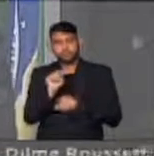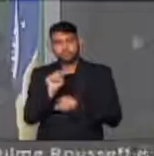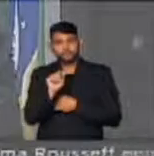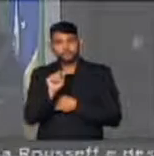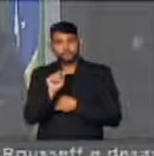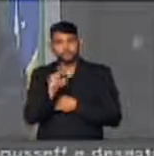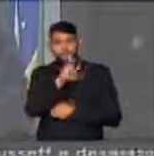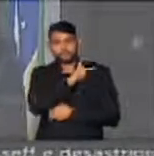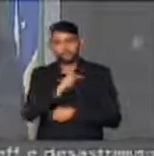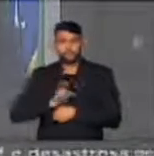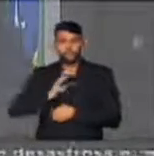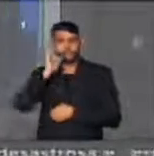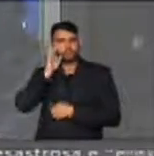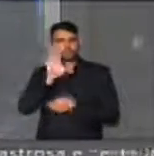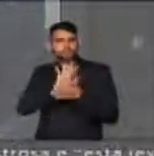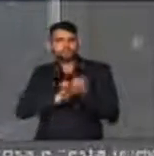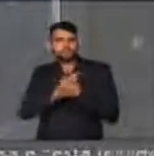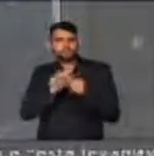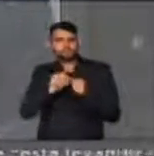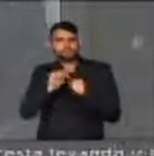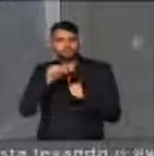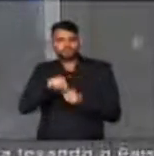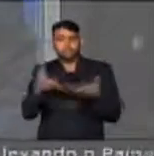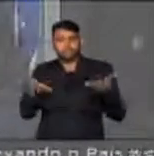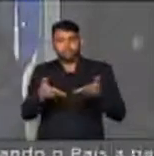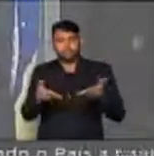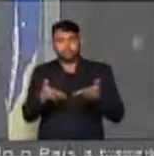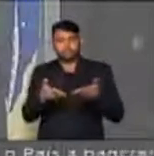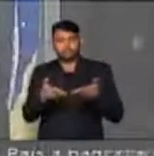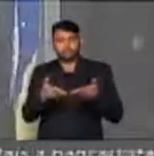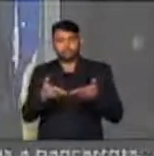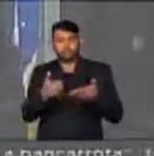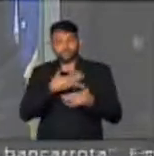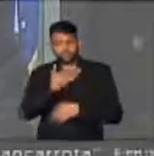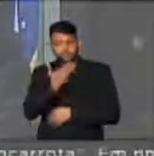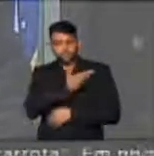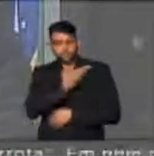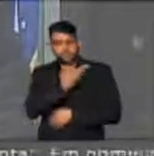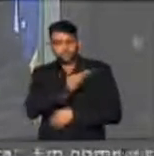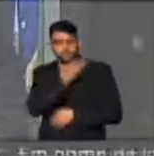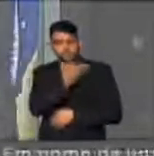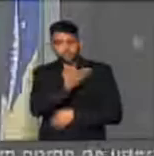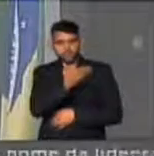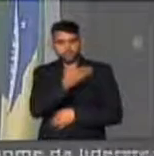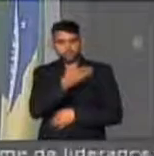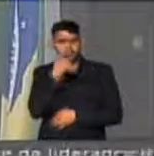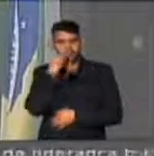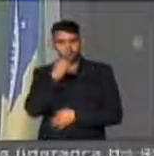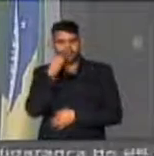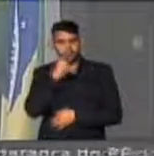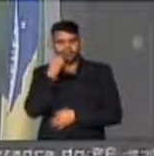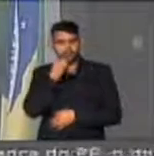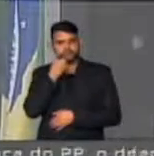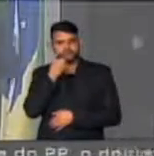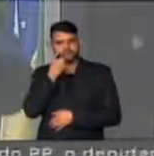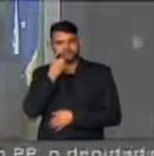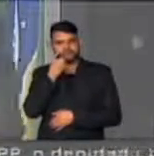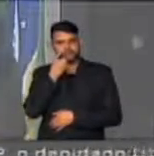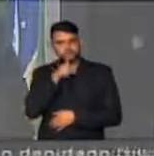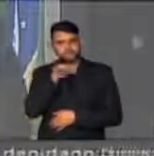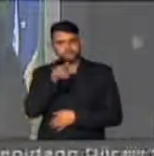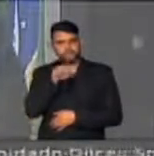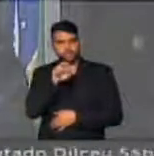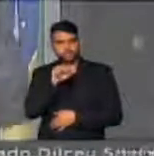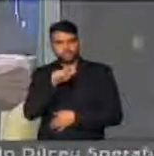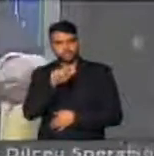que a presidente Dilma não fez isso de hoje. O meu amigo aqui, deputado